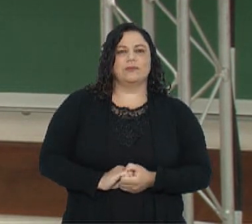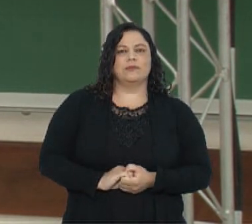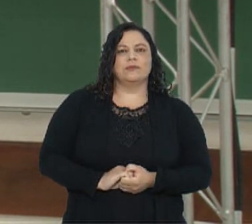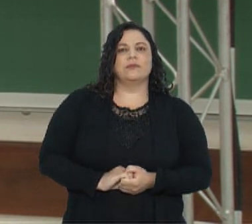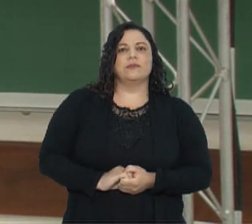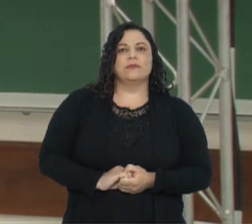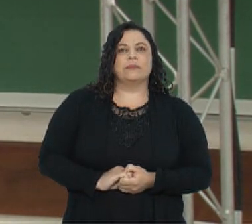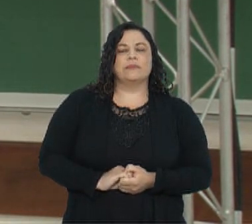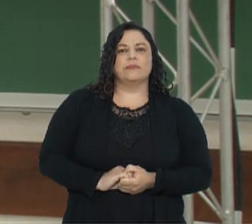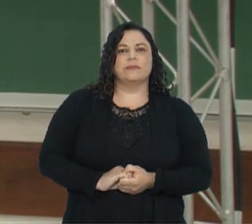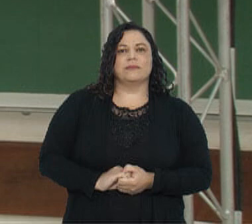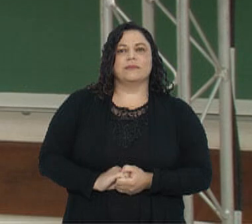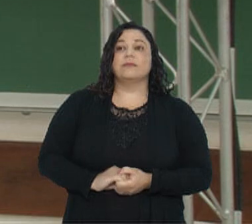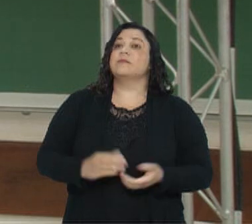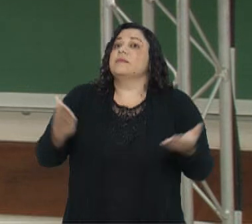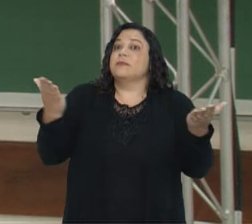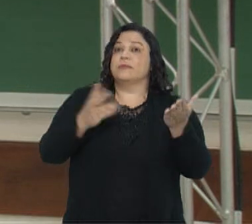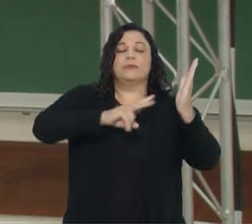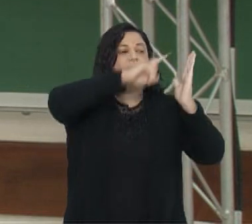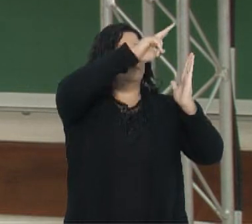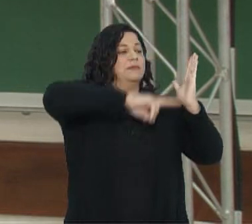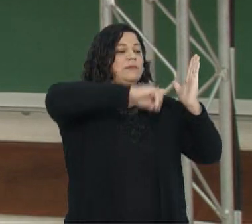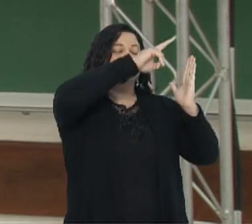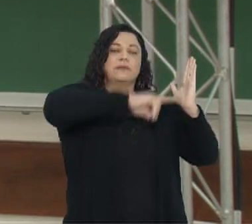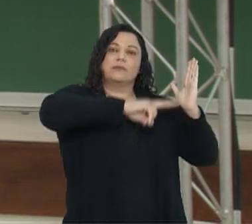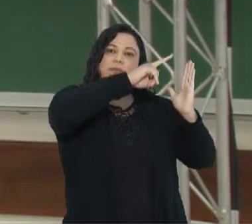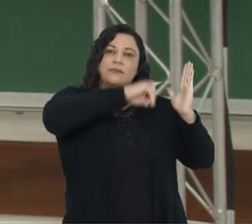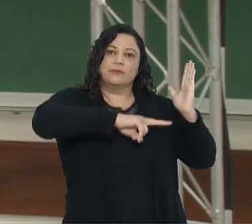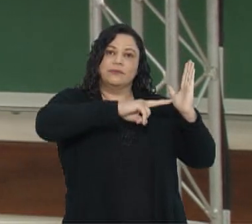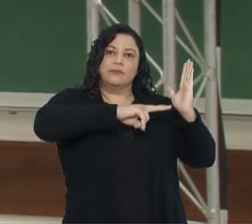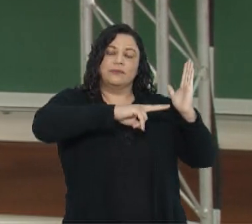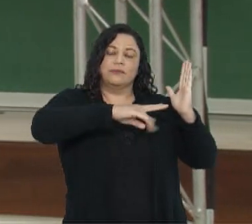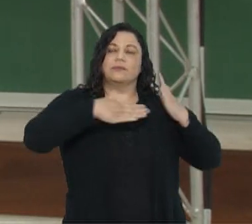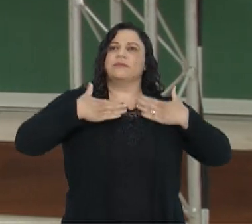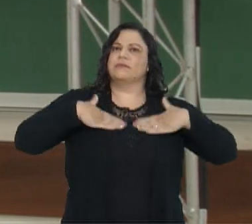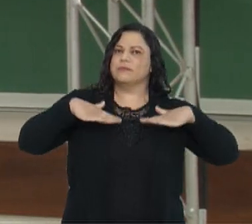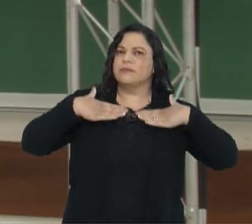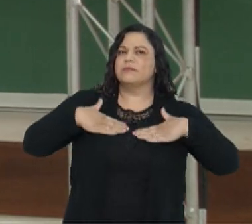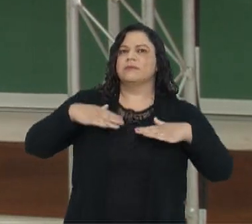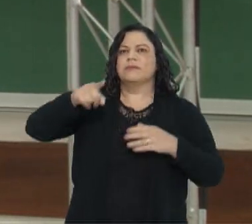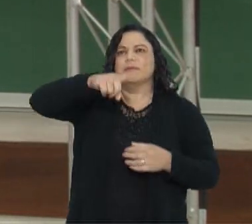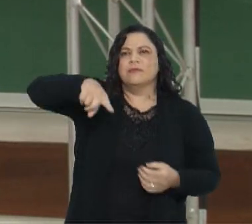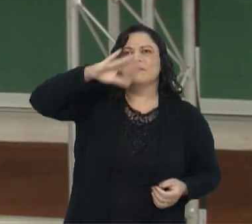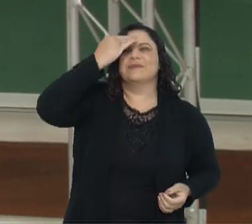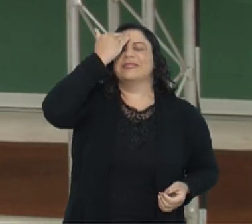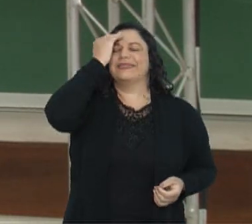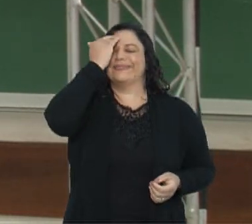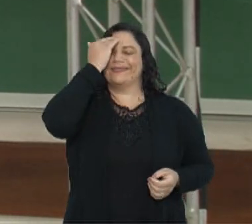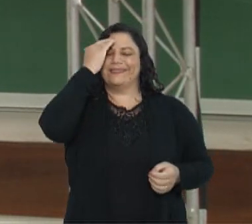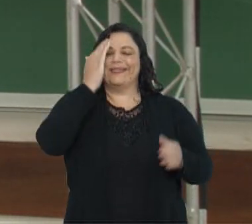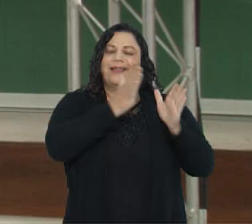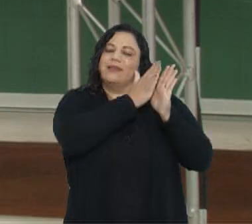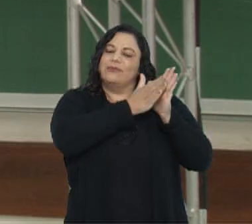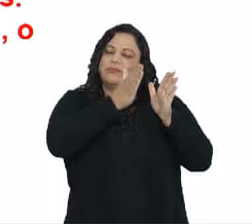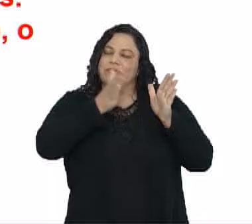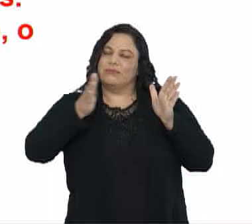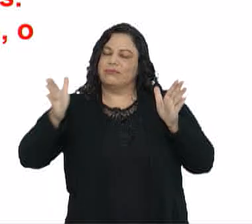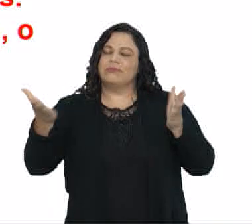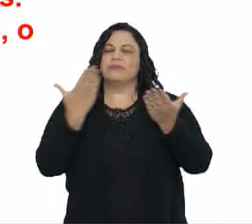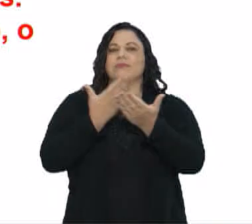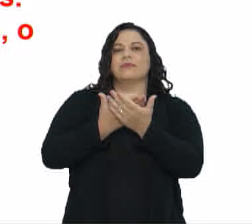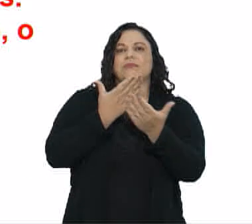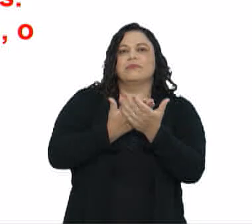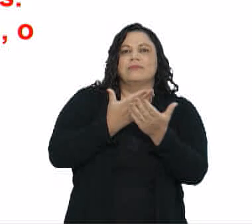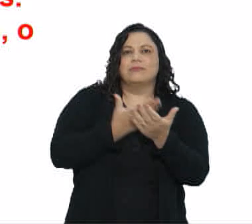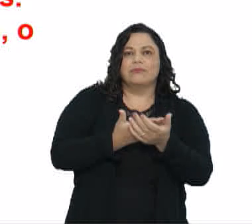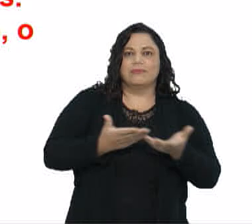Então vamos lá, gente. Vamos ler pausadamente para que vocês entendam ali o processo da aula.